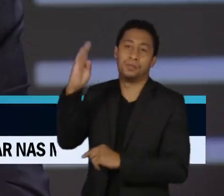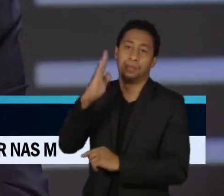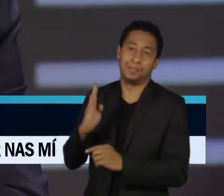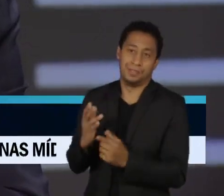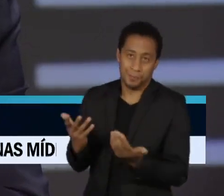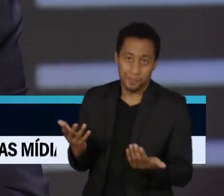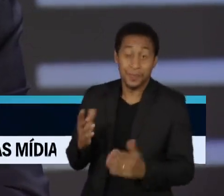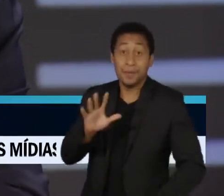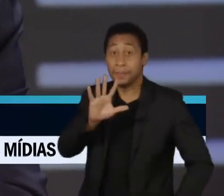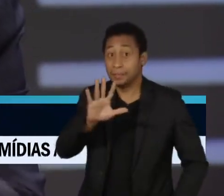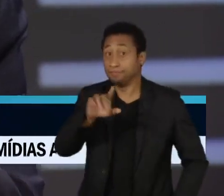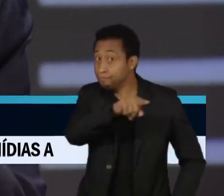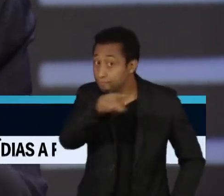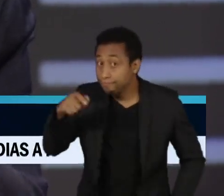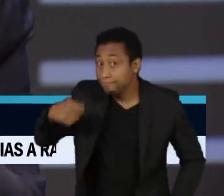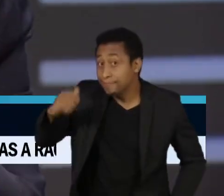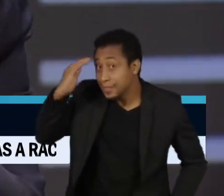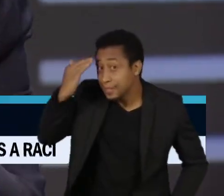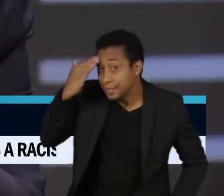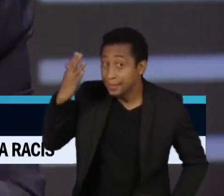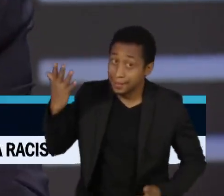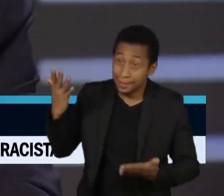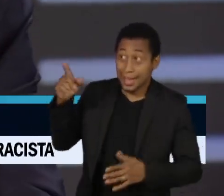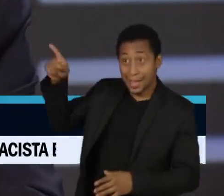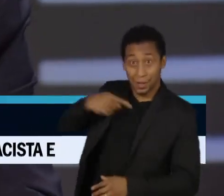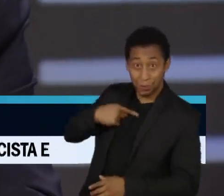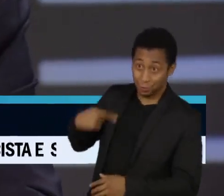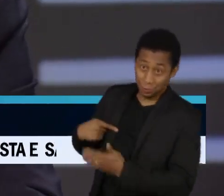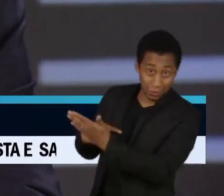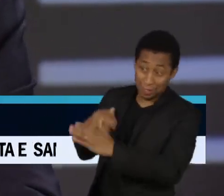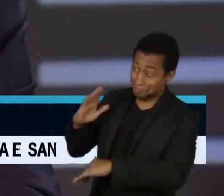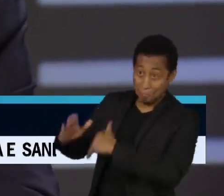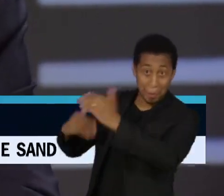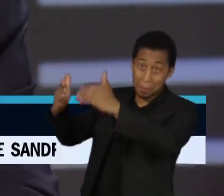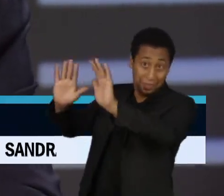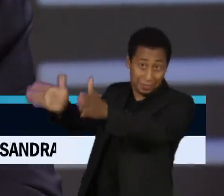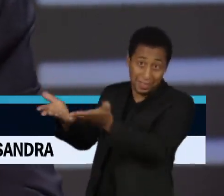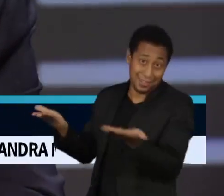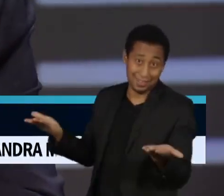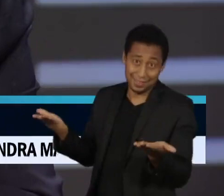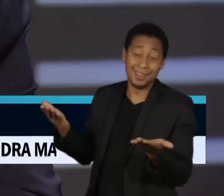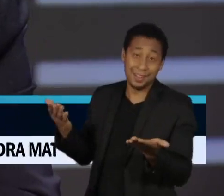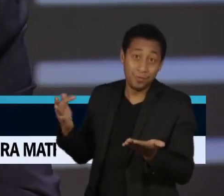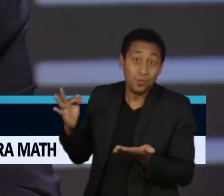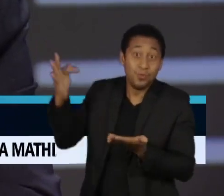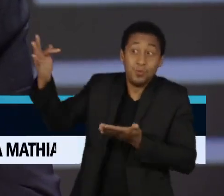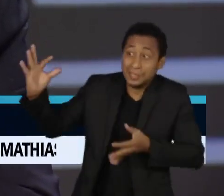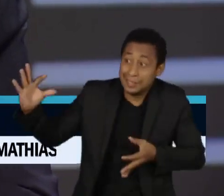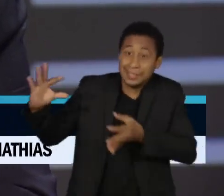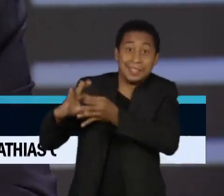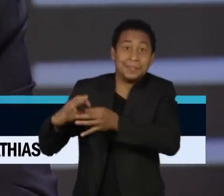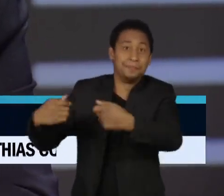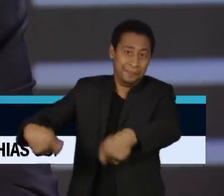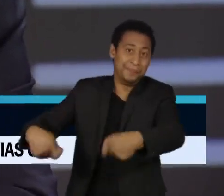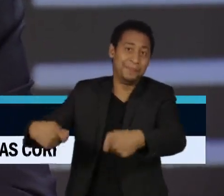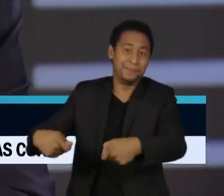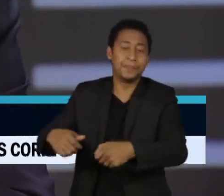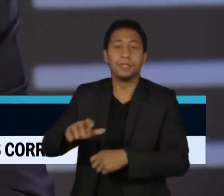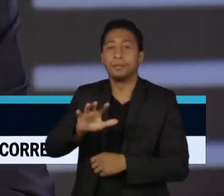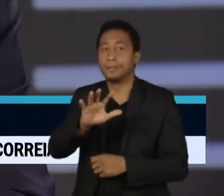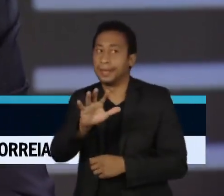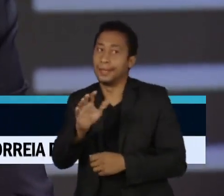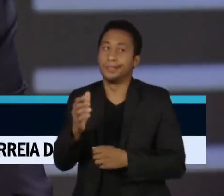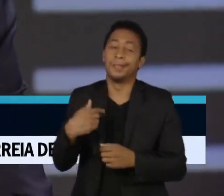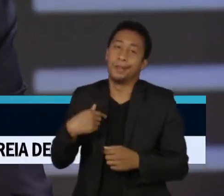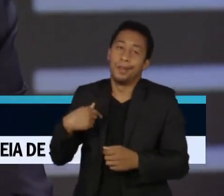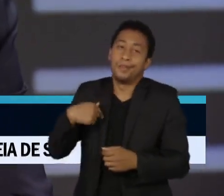nós temos de entender que o futuro está lá, na China. Agora, nós temos de ter uma relação que não seja de